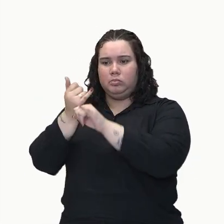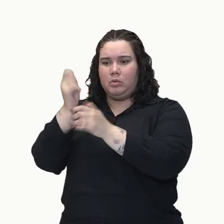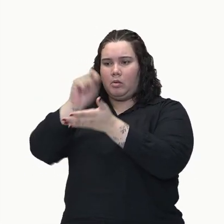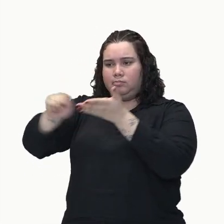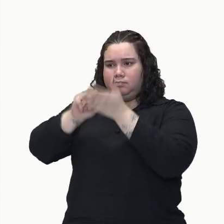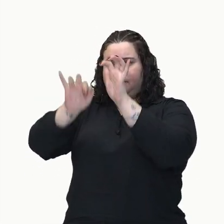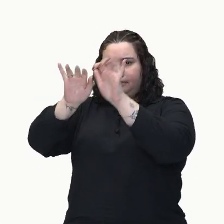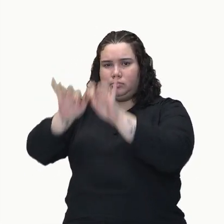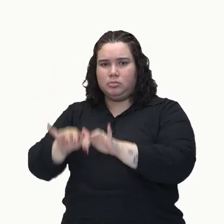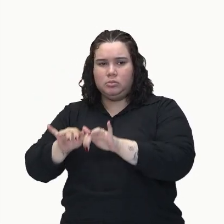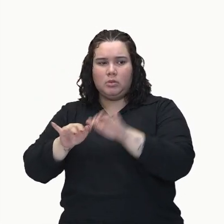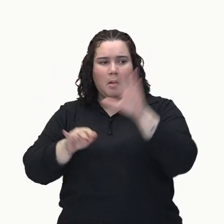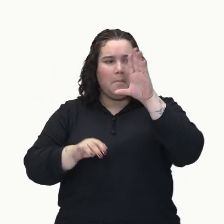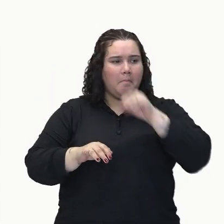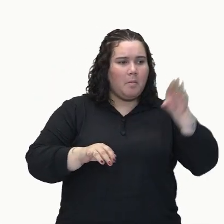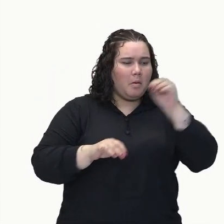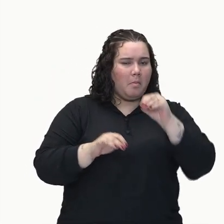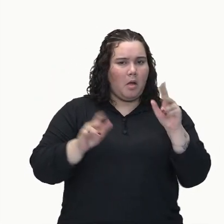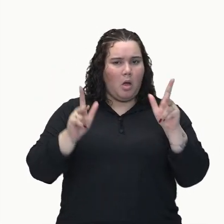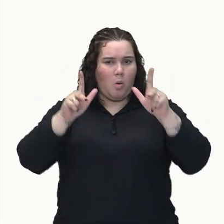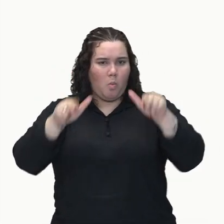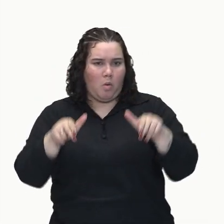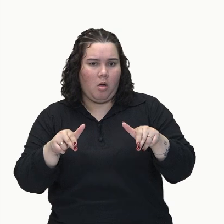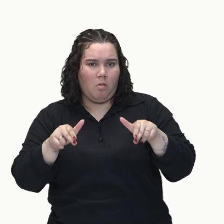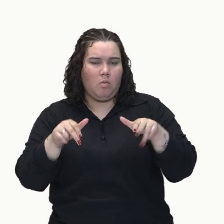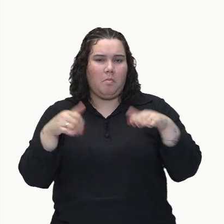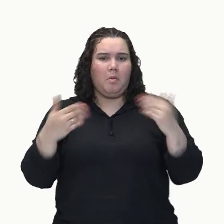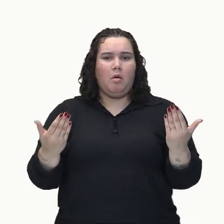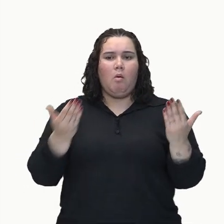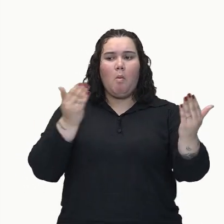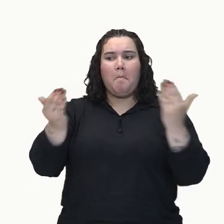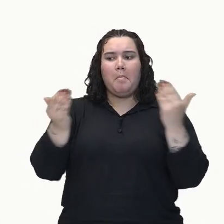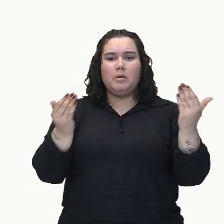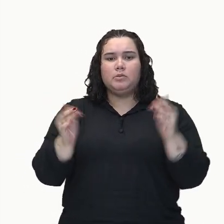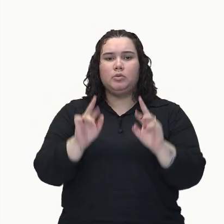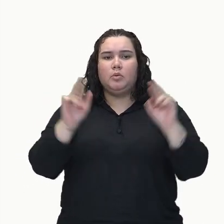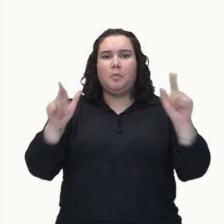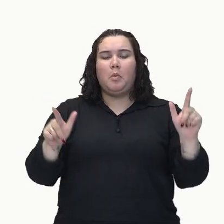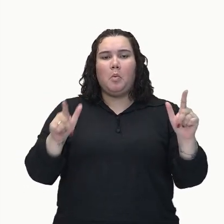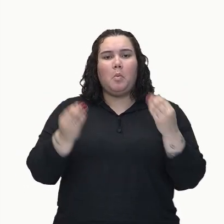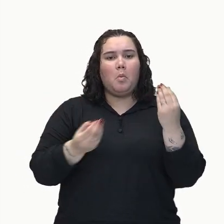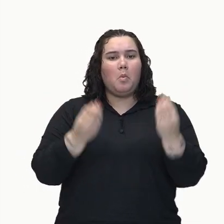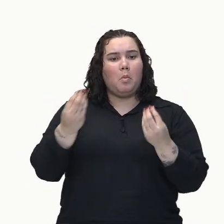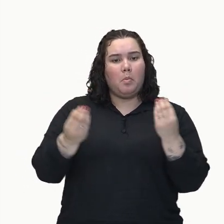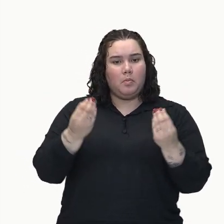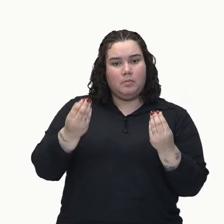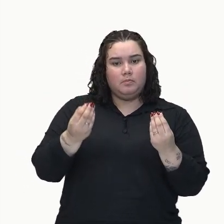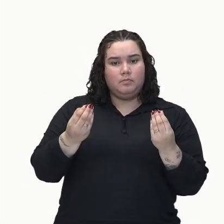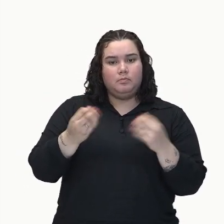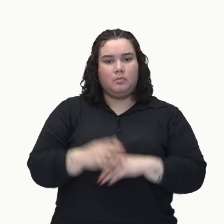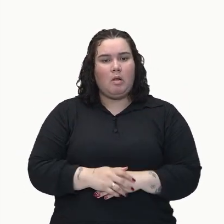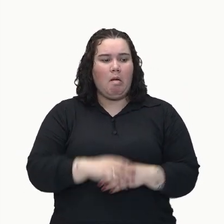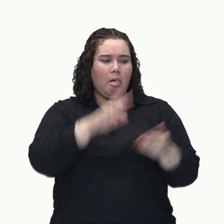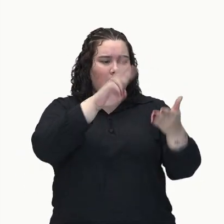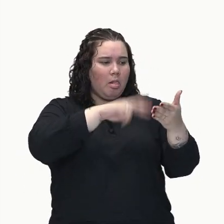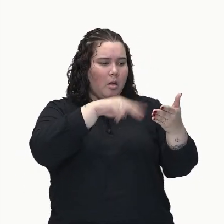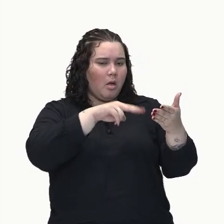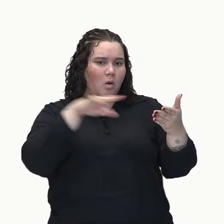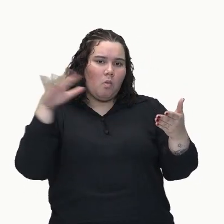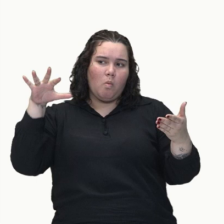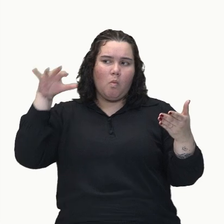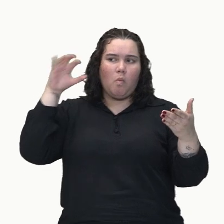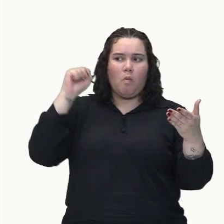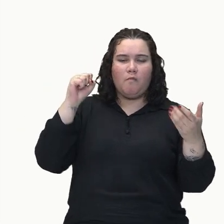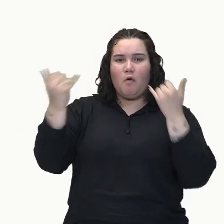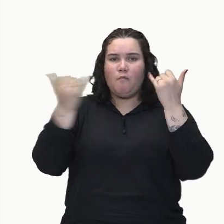coisa? Quais são as diferenças entre a notícia online escrita e a oral? Ler e ouvir uma mesma notícia é a mesma